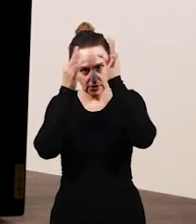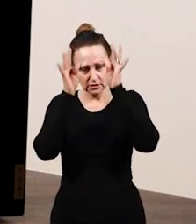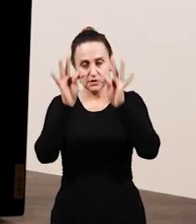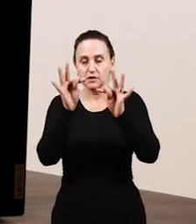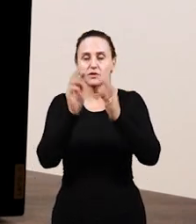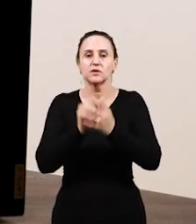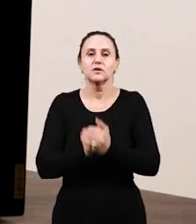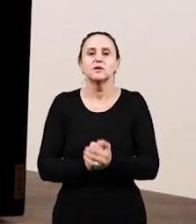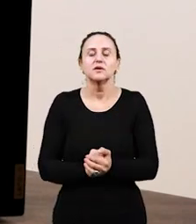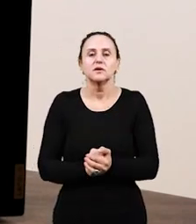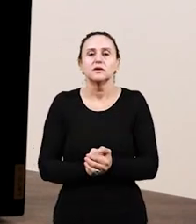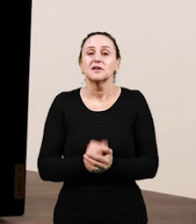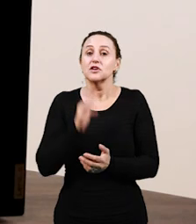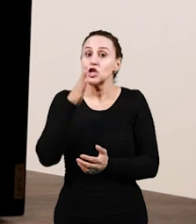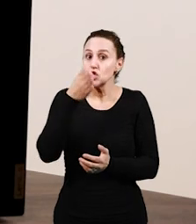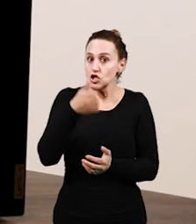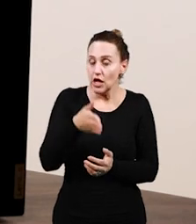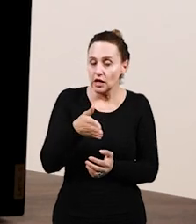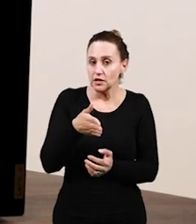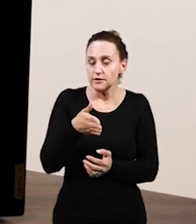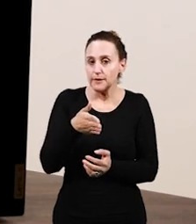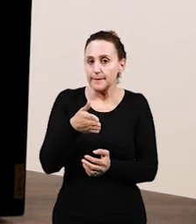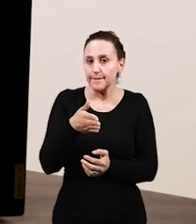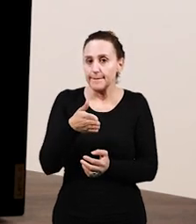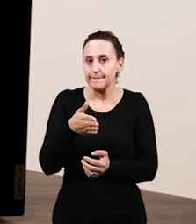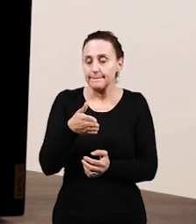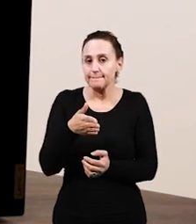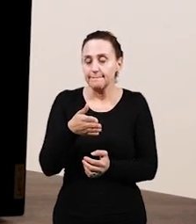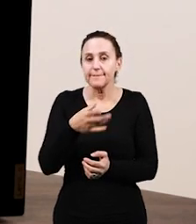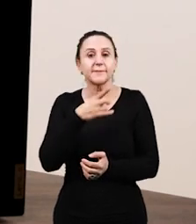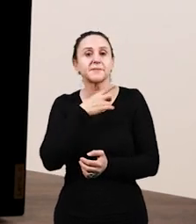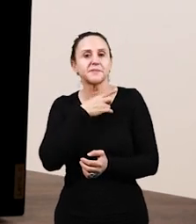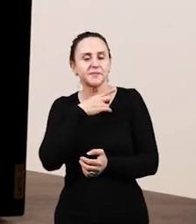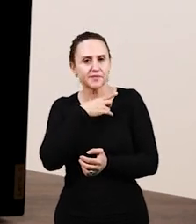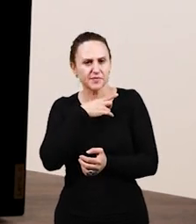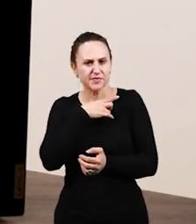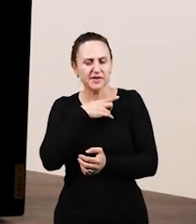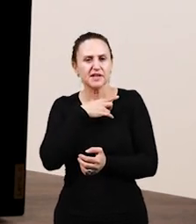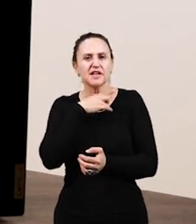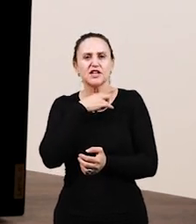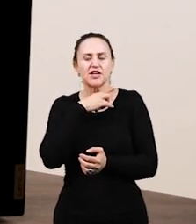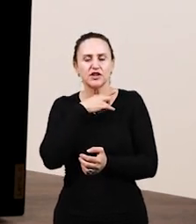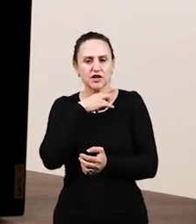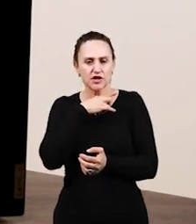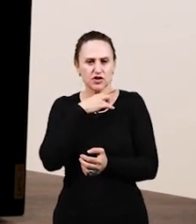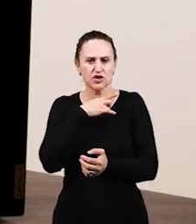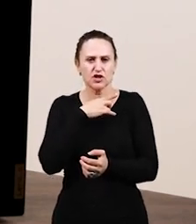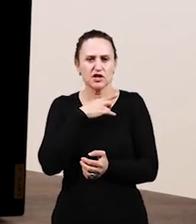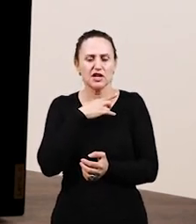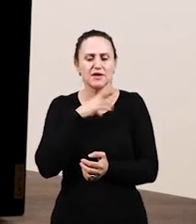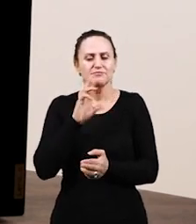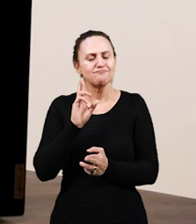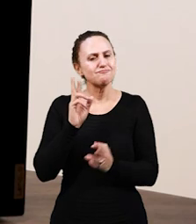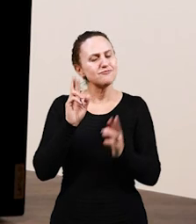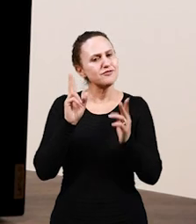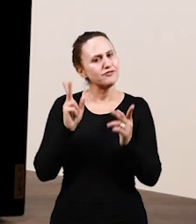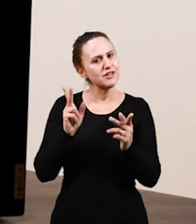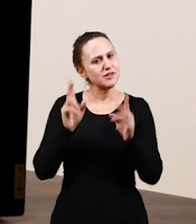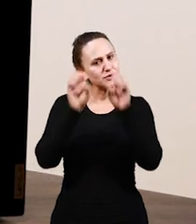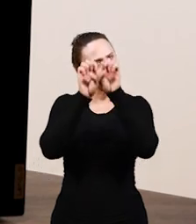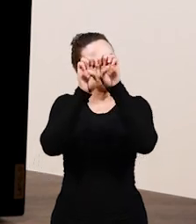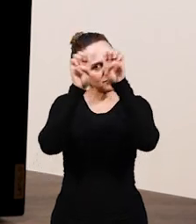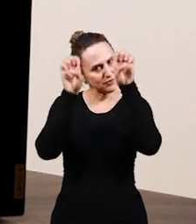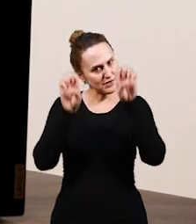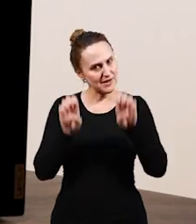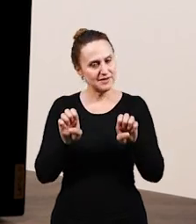do como yakobson que já era vamos dizer que já tava um pouquinho fora do estruturalismo como